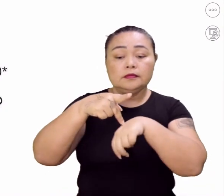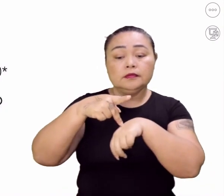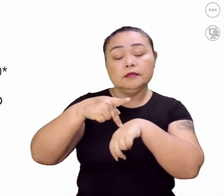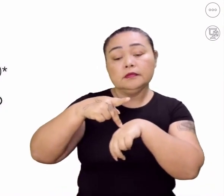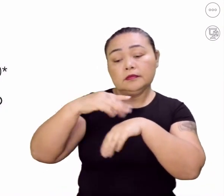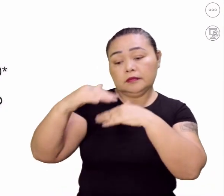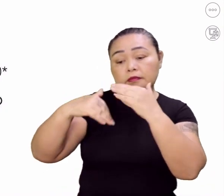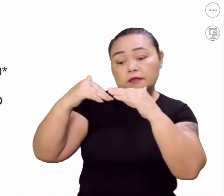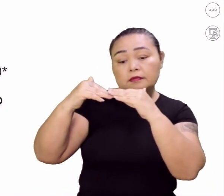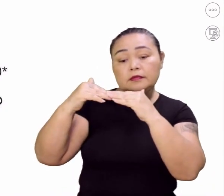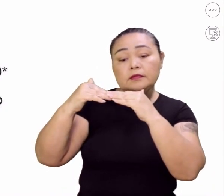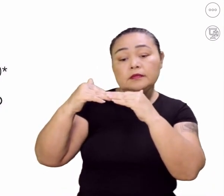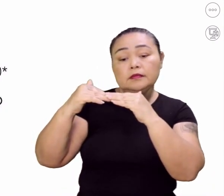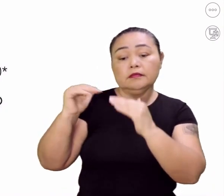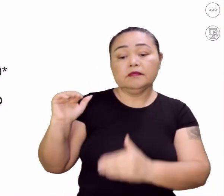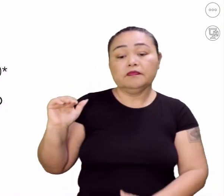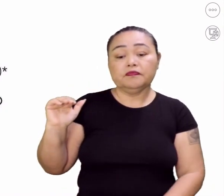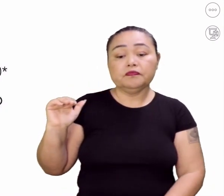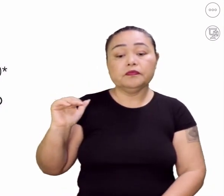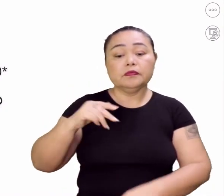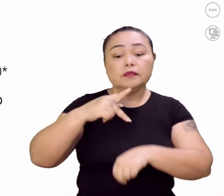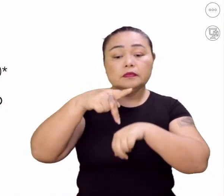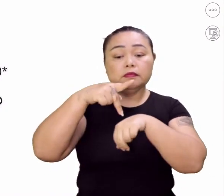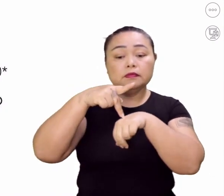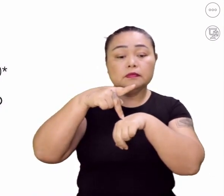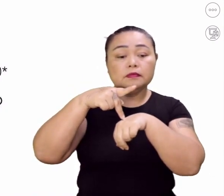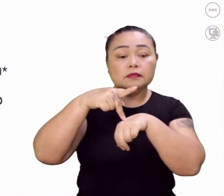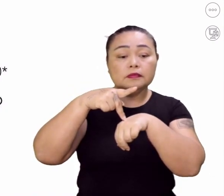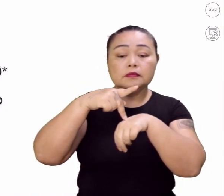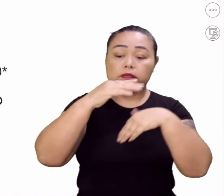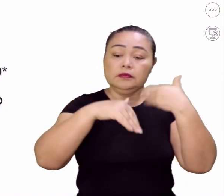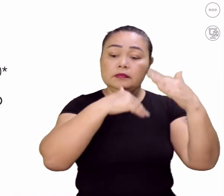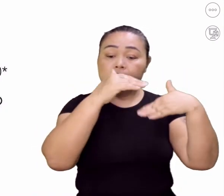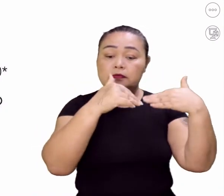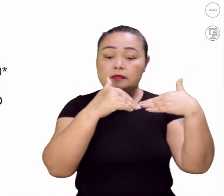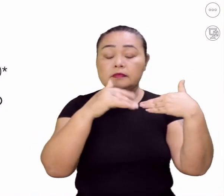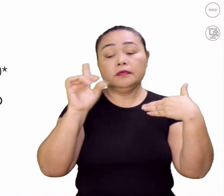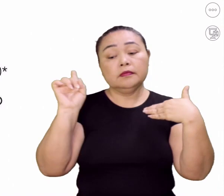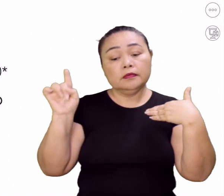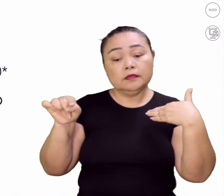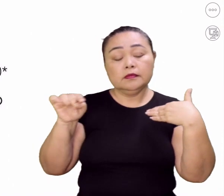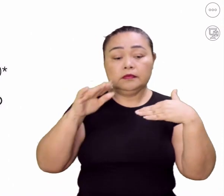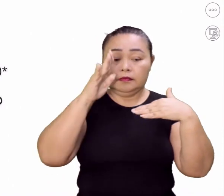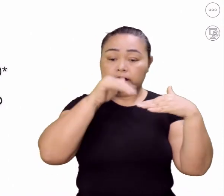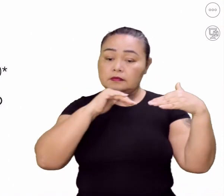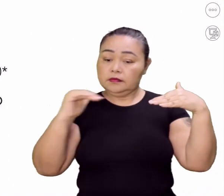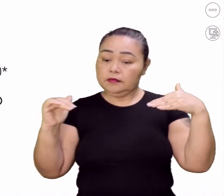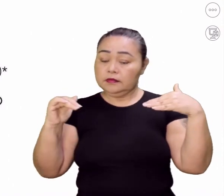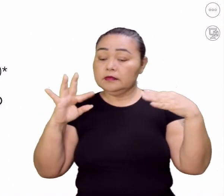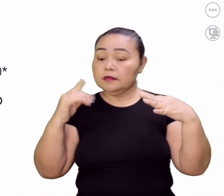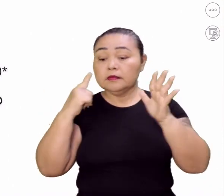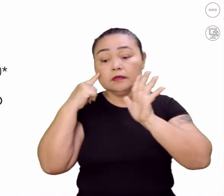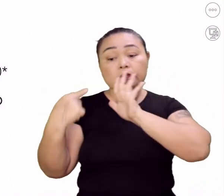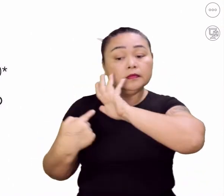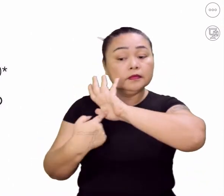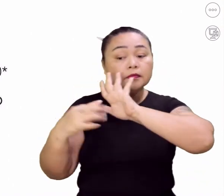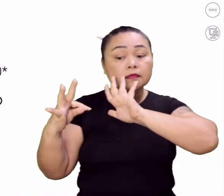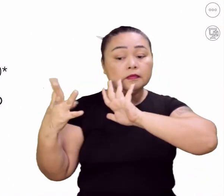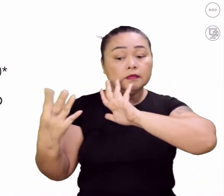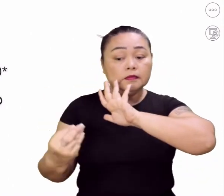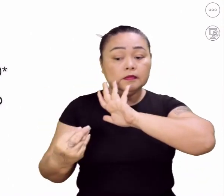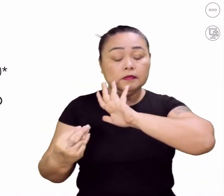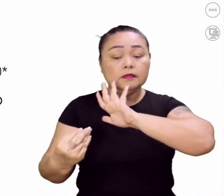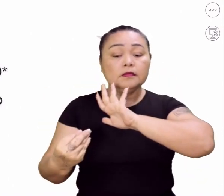menos desenvolvidos com os países desenvolvidos. Certamente o gráfico está mostrando tudo, né, professor Jorge? Exatamente.